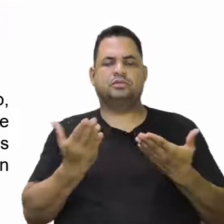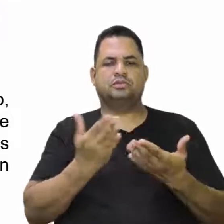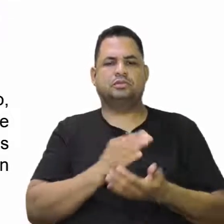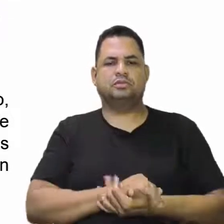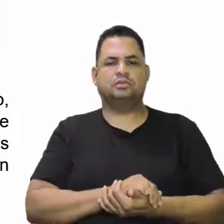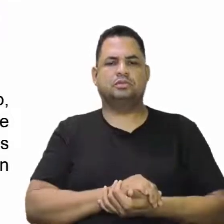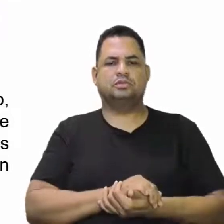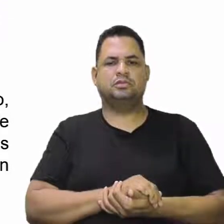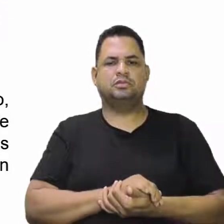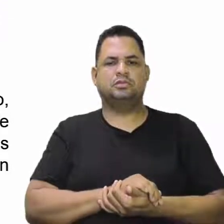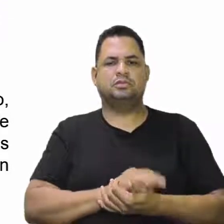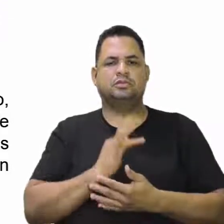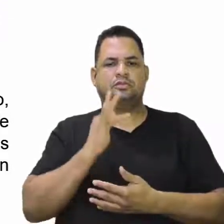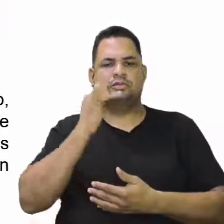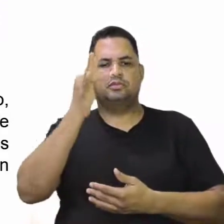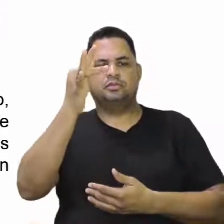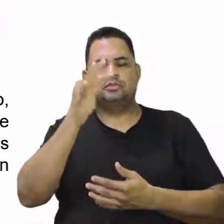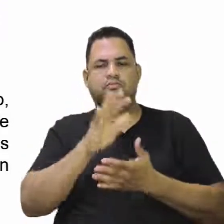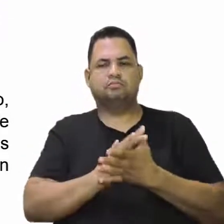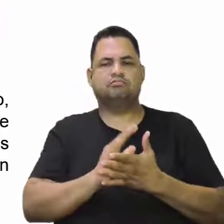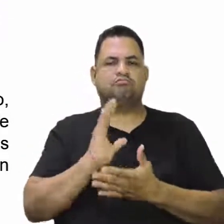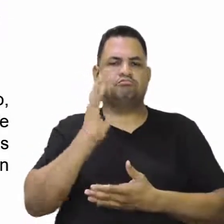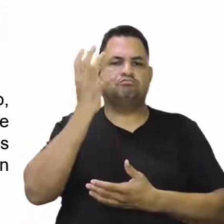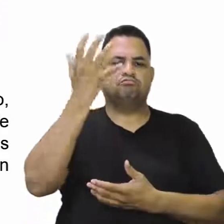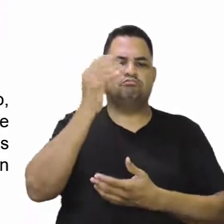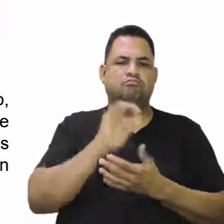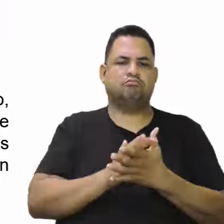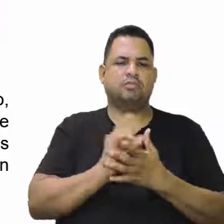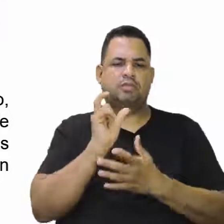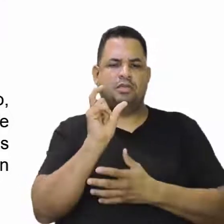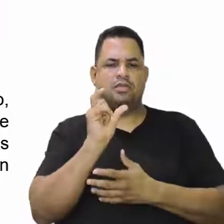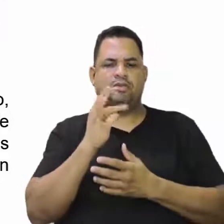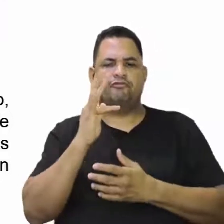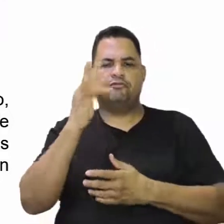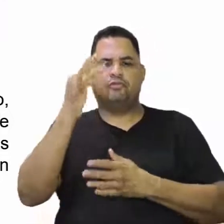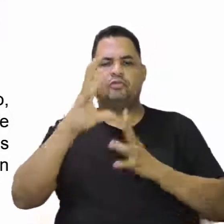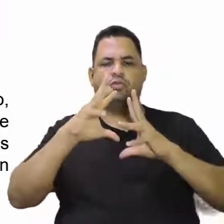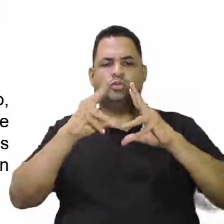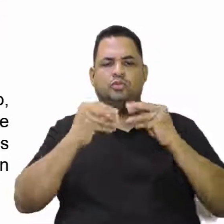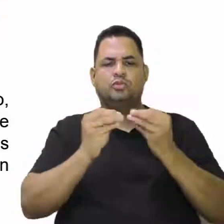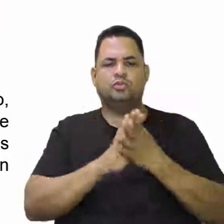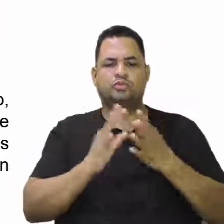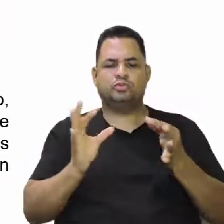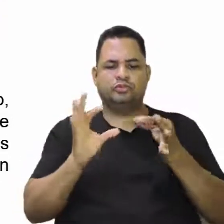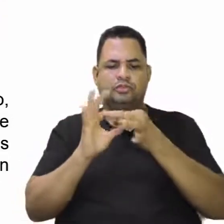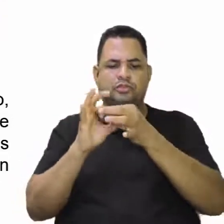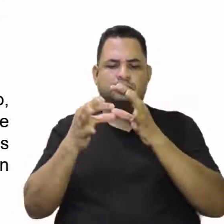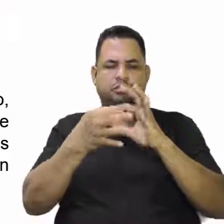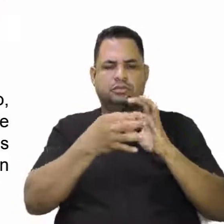de futuro, de tempo, as expressões de futuro, tudo isso vai se interligando